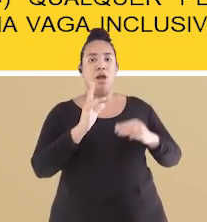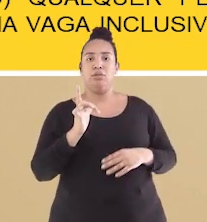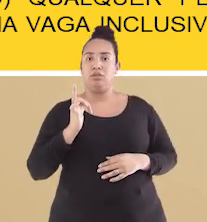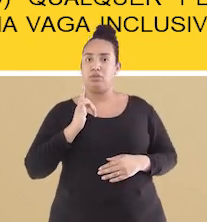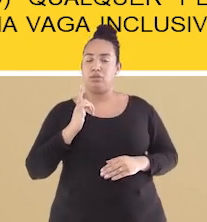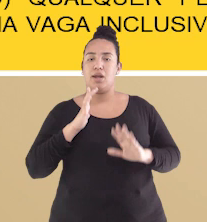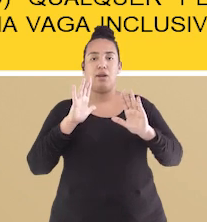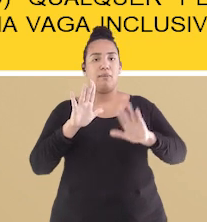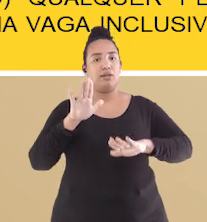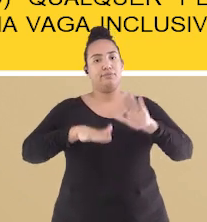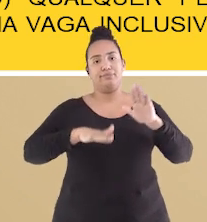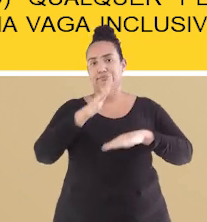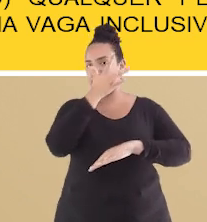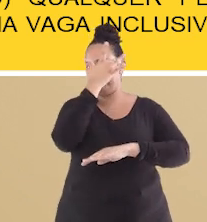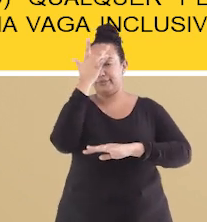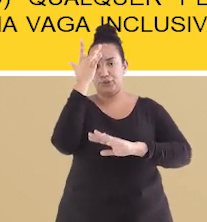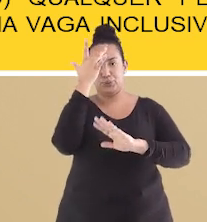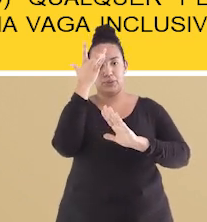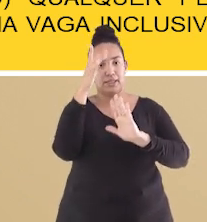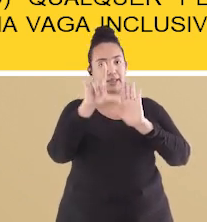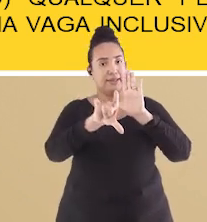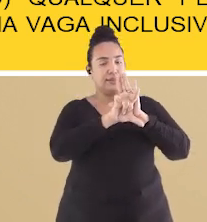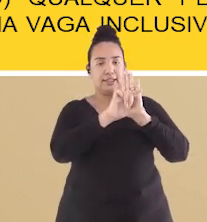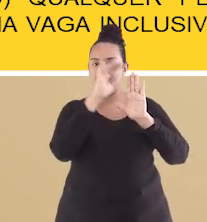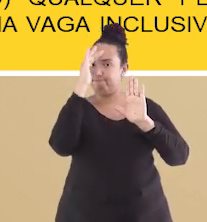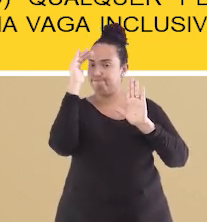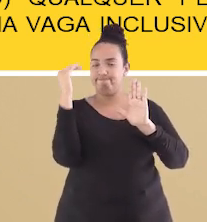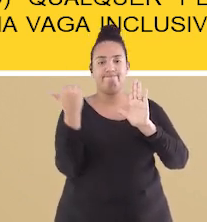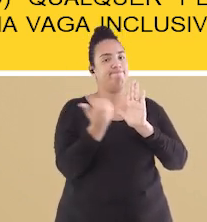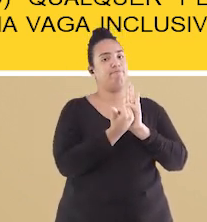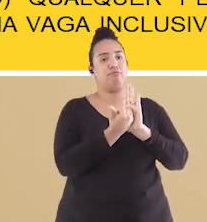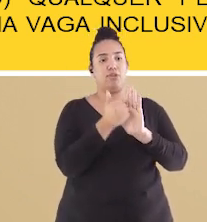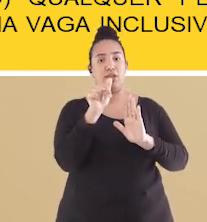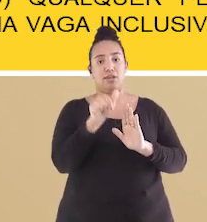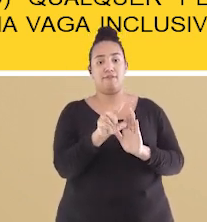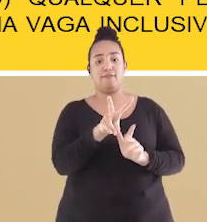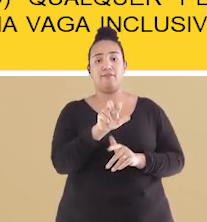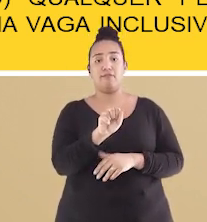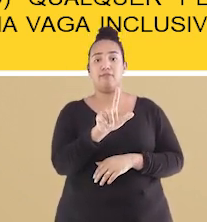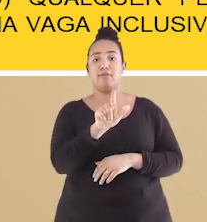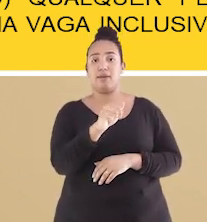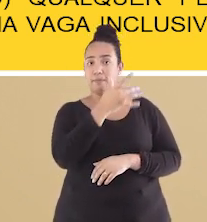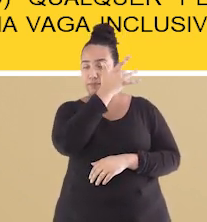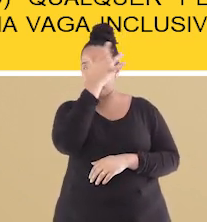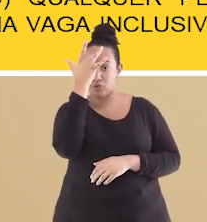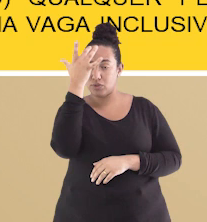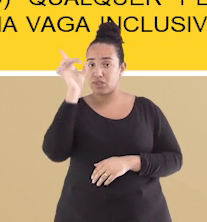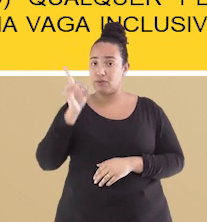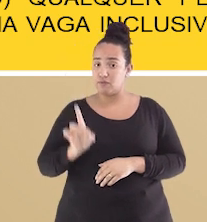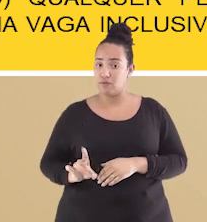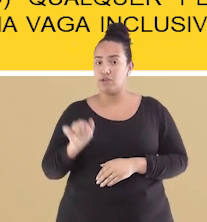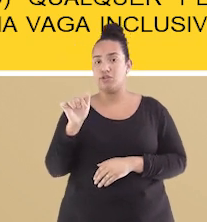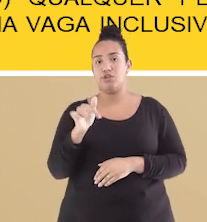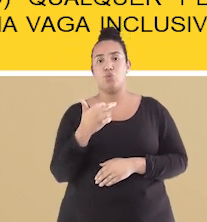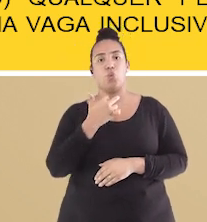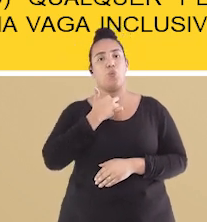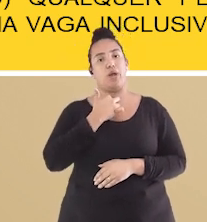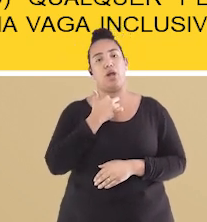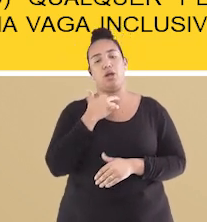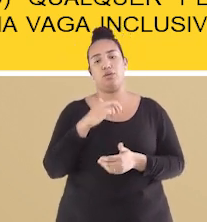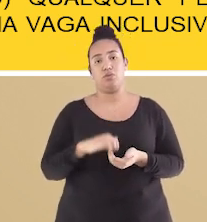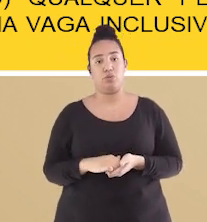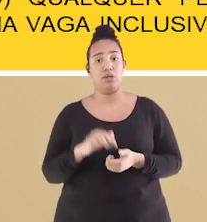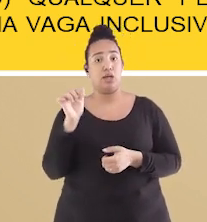transmitindo, não respeitam as leis de trânsito e ocupam as vagas das pessoas que têm deficiência. Além de ser um